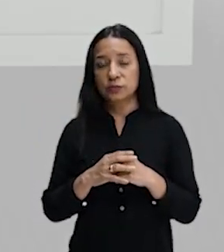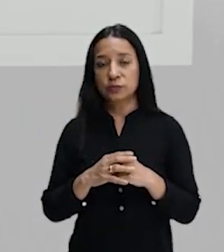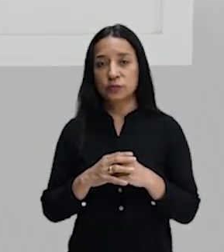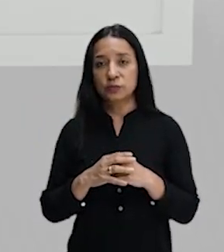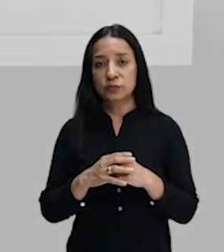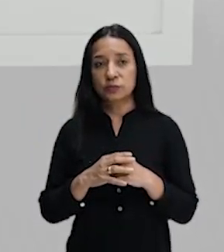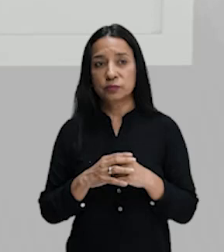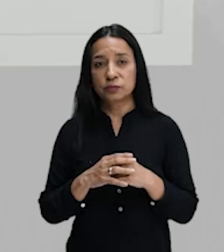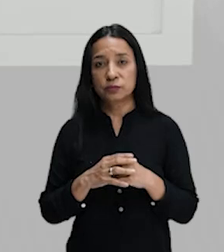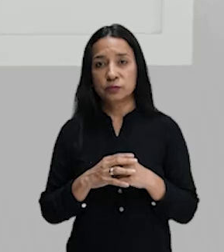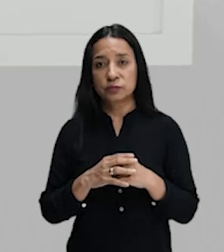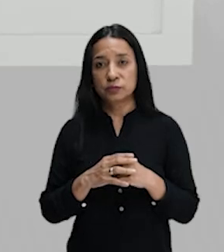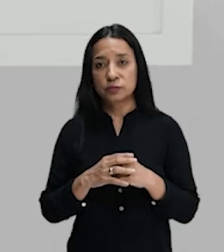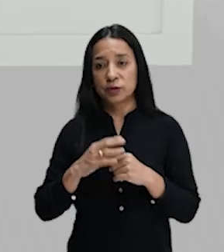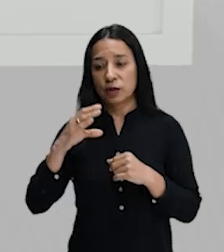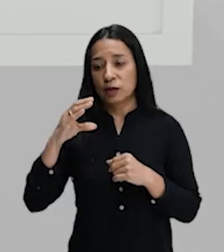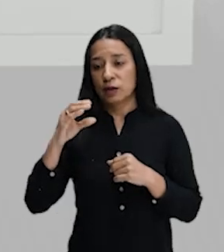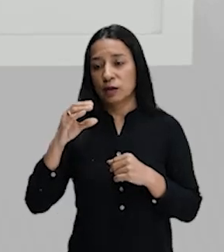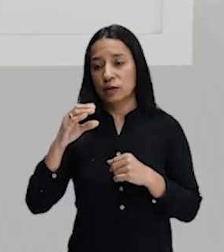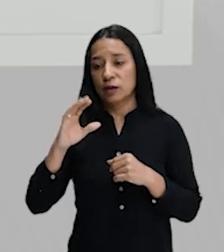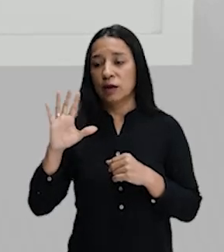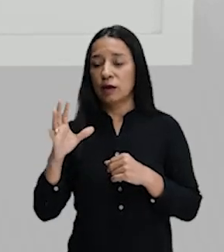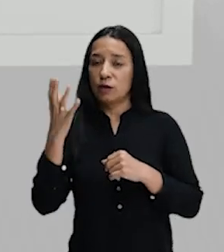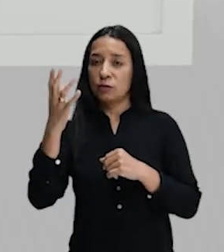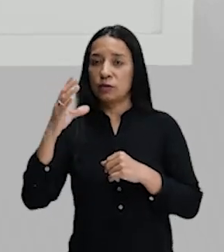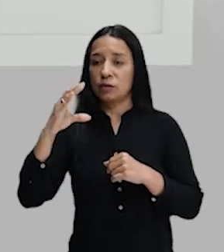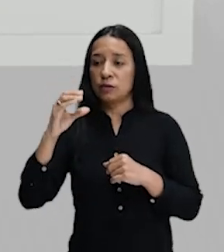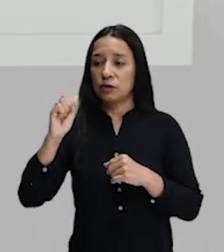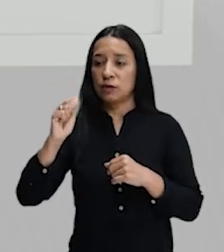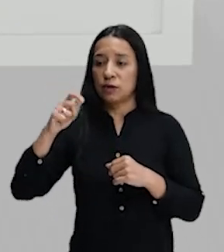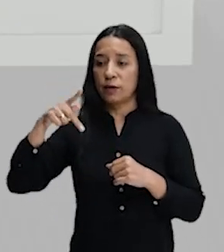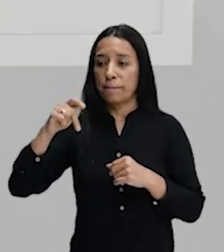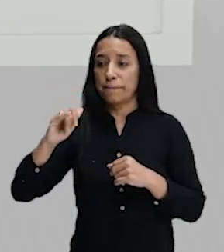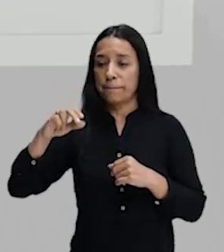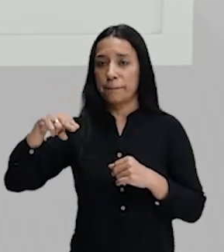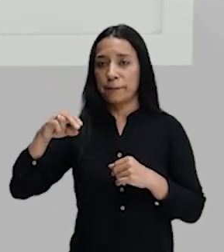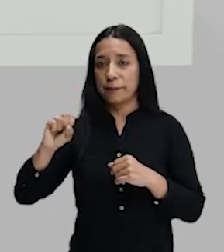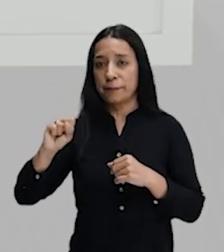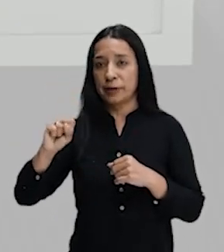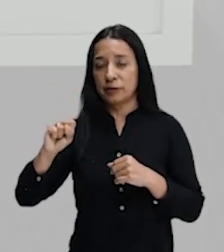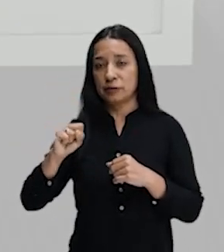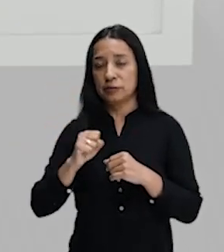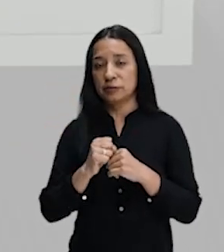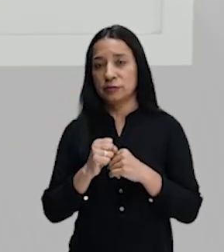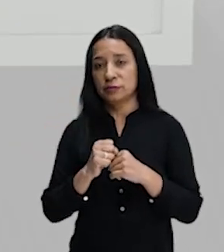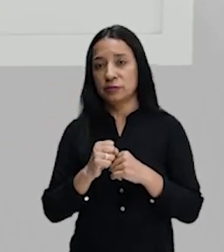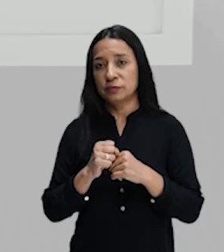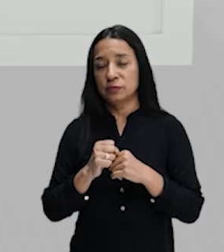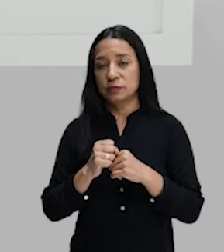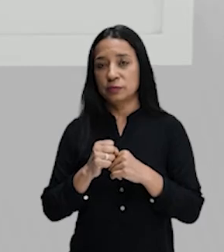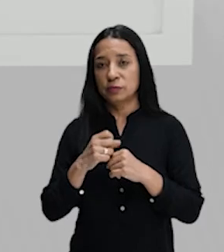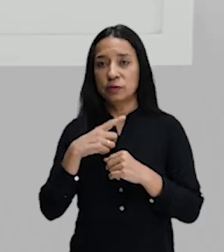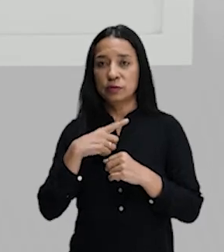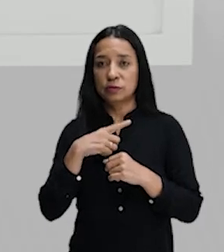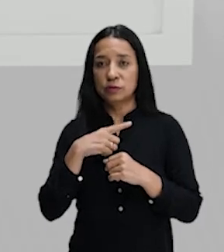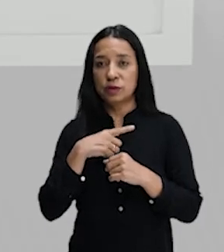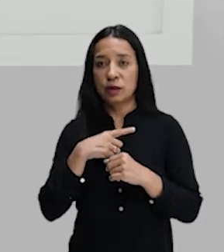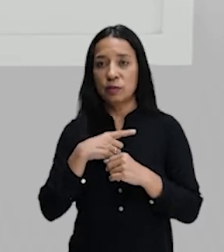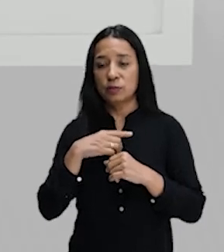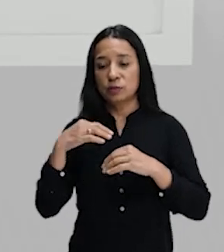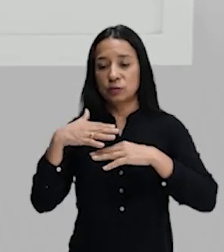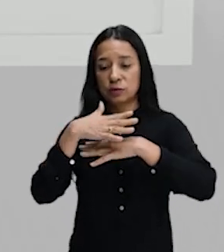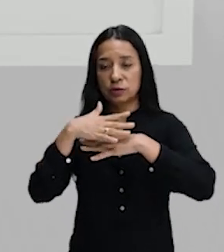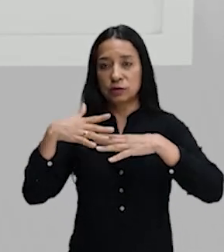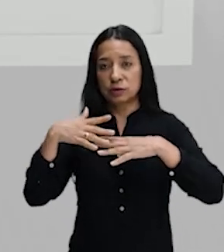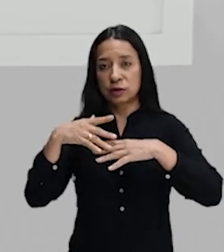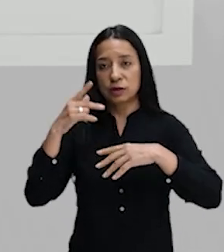é o que acontece lá em Campinas, né? Que são as linhas de movimento dos elétrons. Certo? Nós temos aqui na cidade de Campinas,